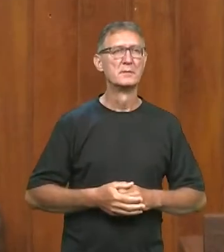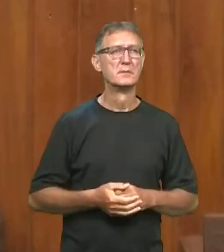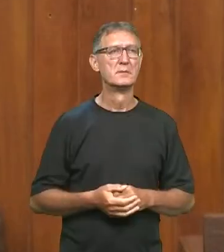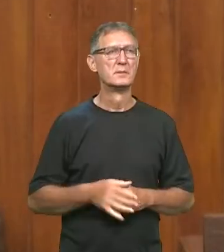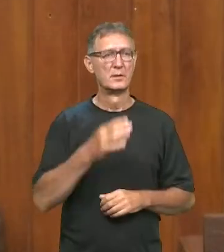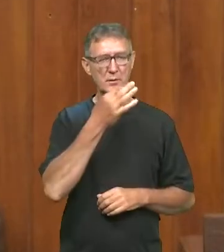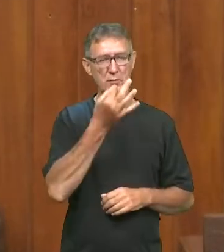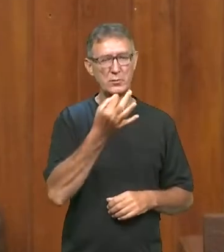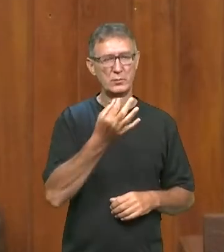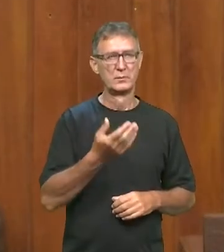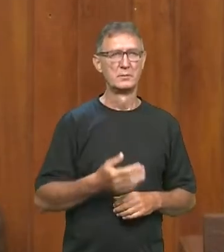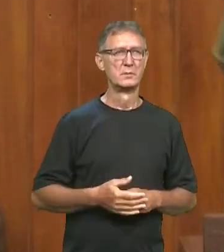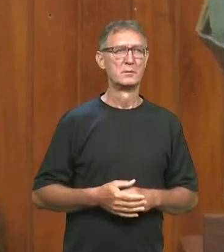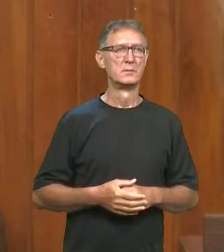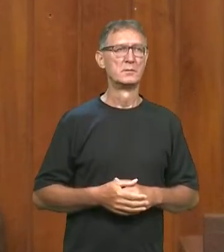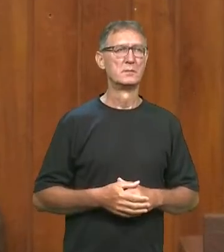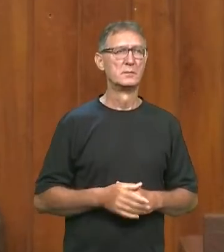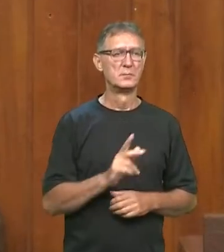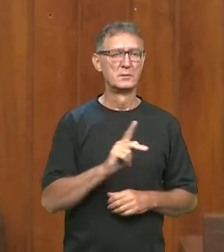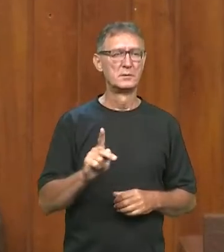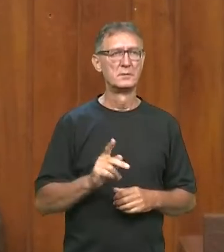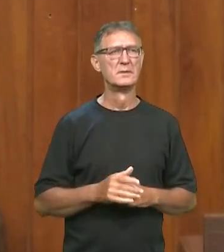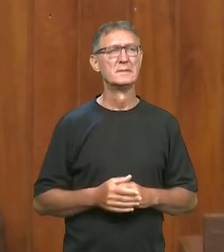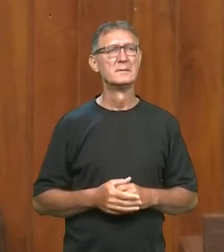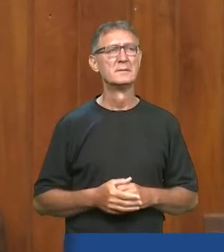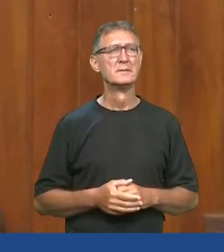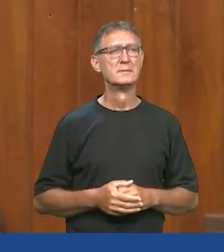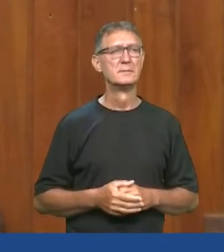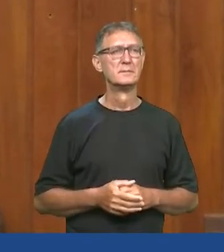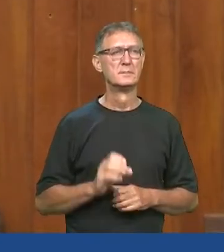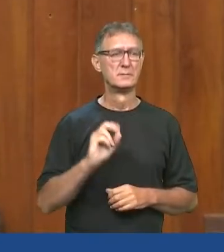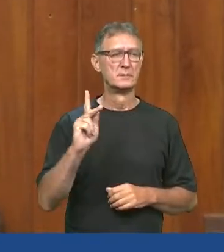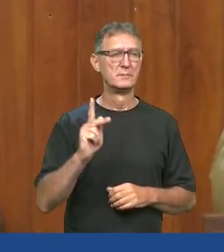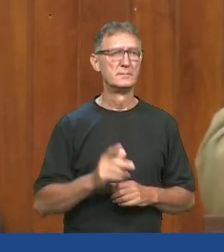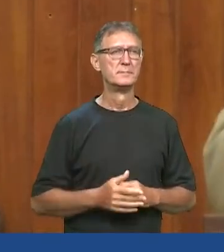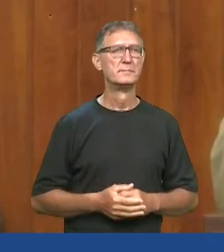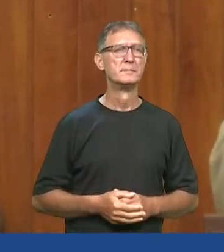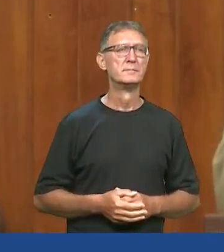É uma sugestão, presidente. Tá?